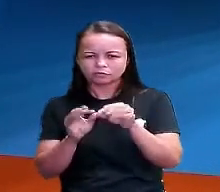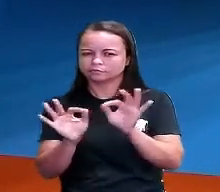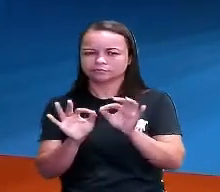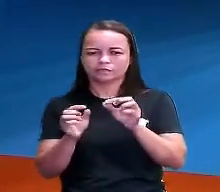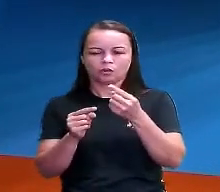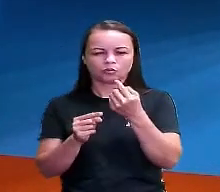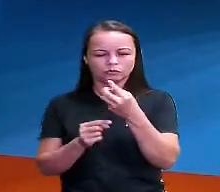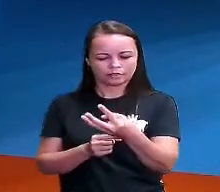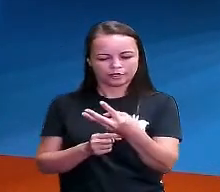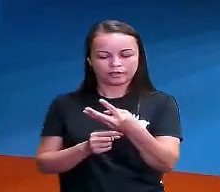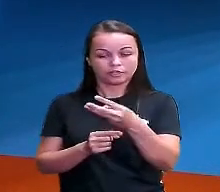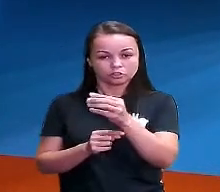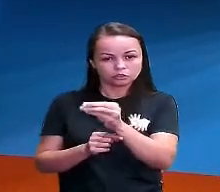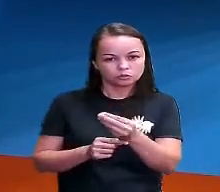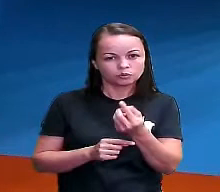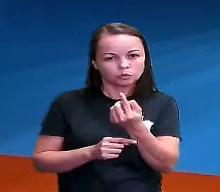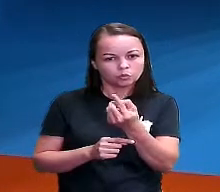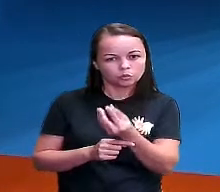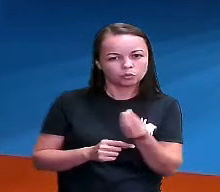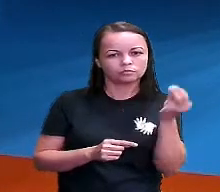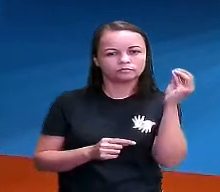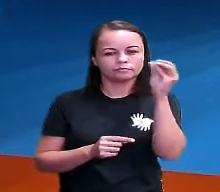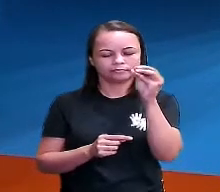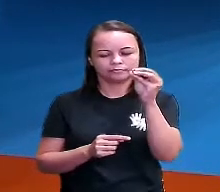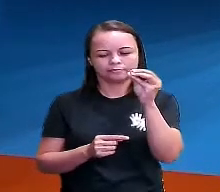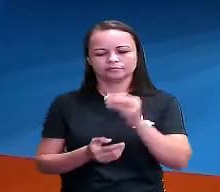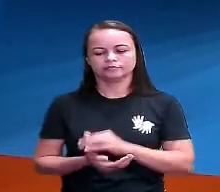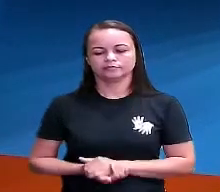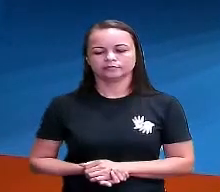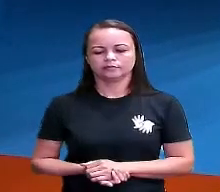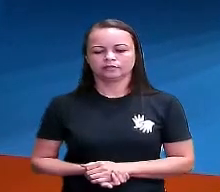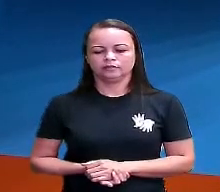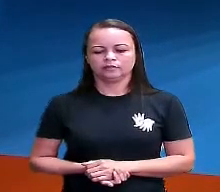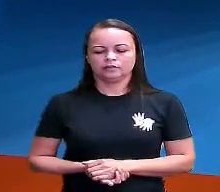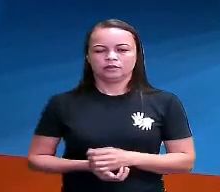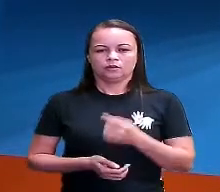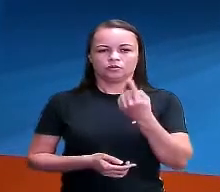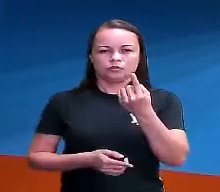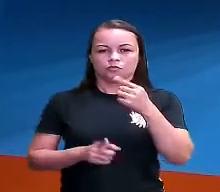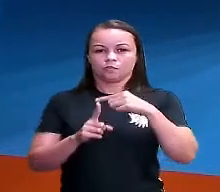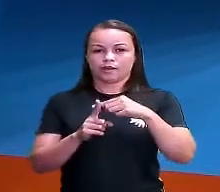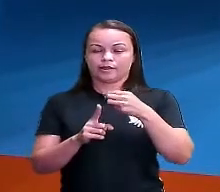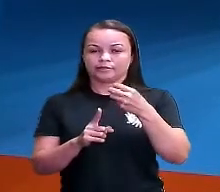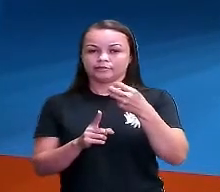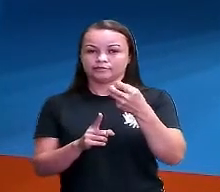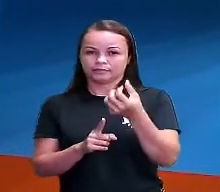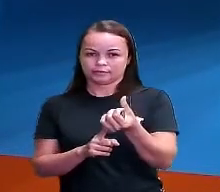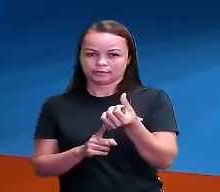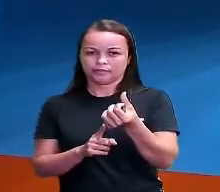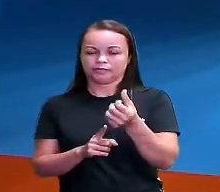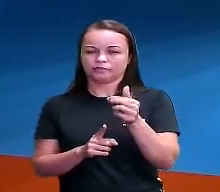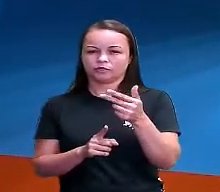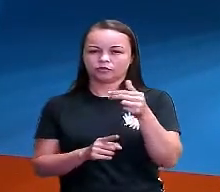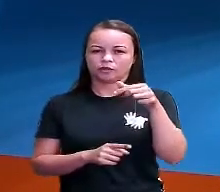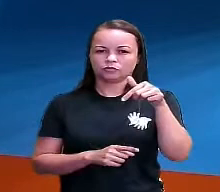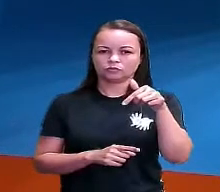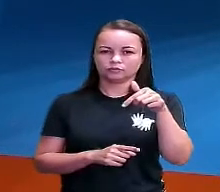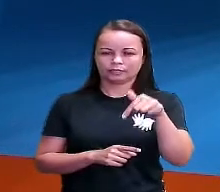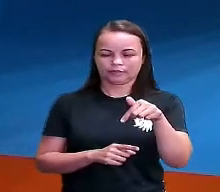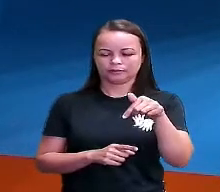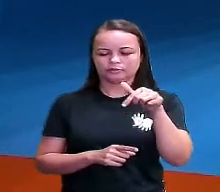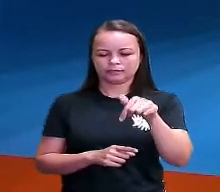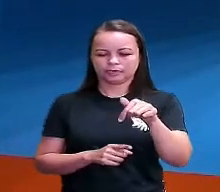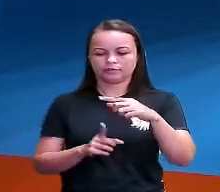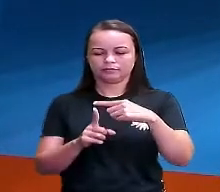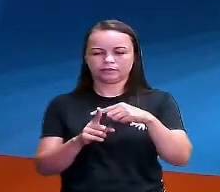Boto 3 e subo 1 de novo. 1 mais 6, 7. 7 mais